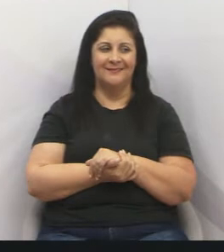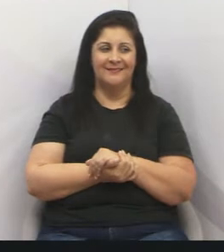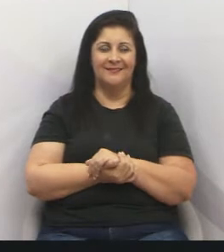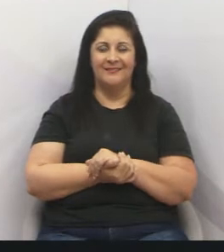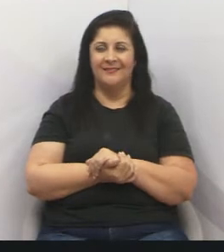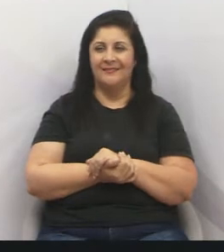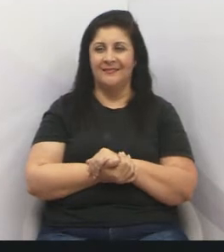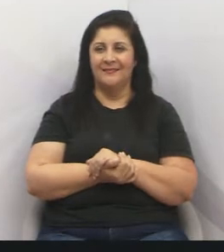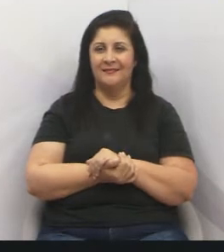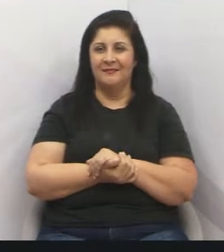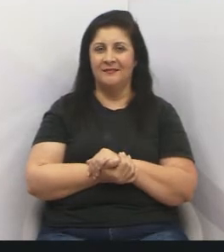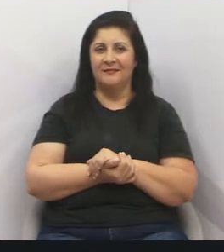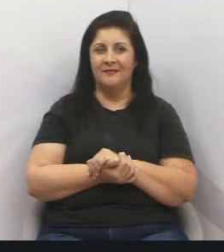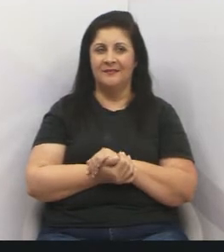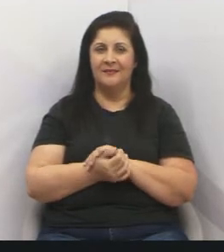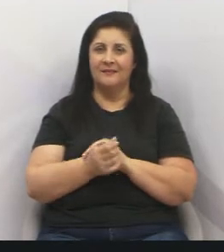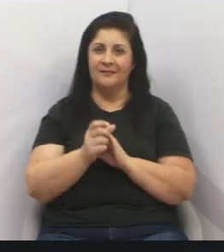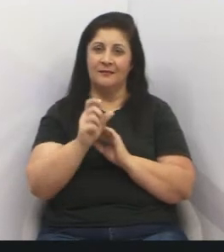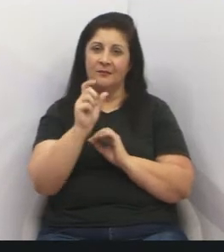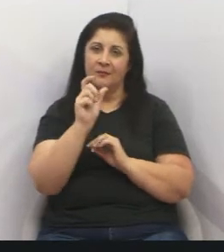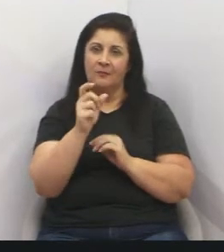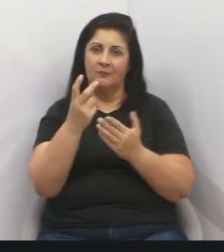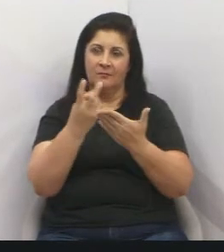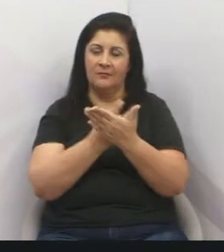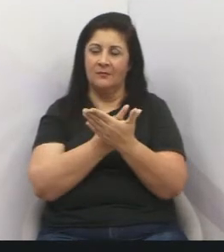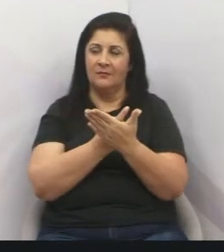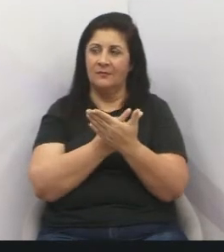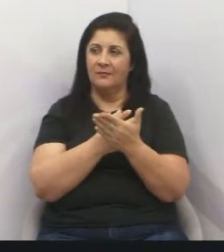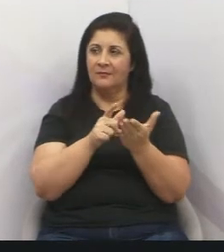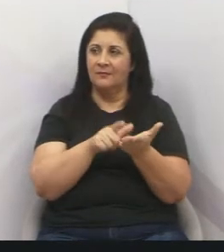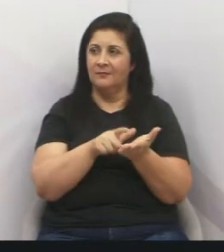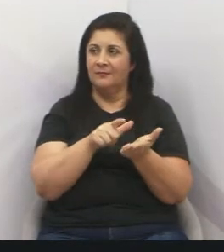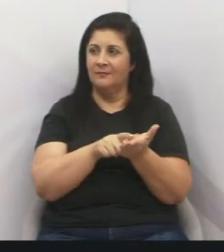Esse está parcialmente inconclusivo.